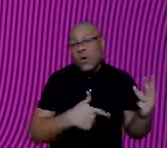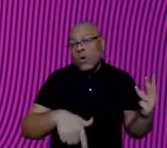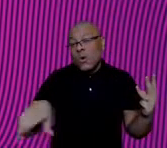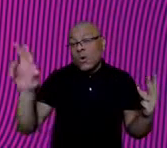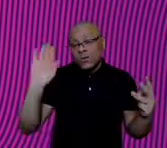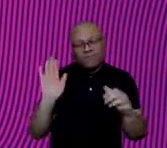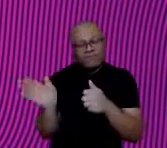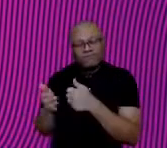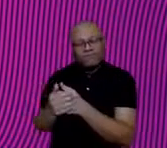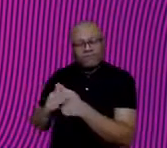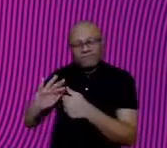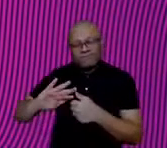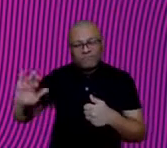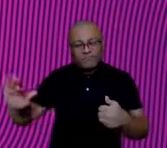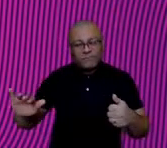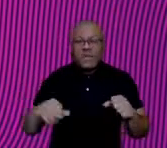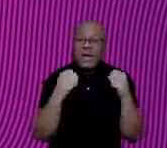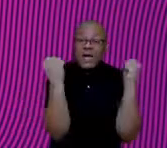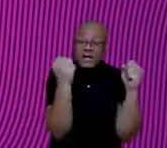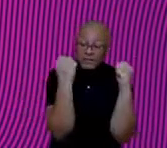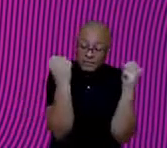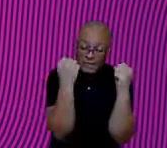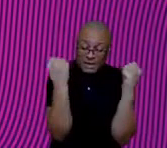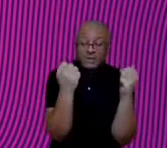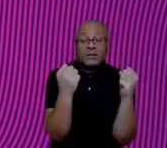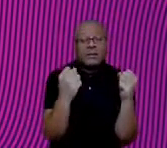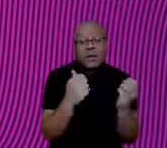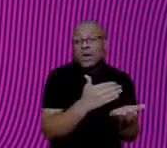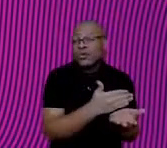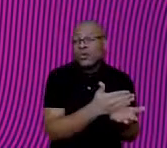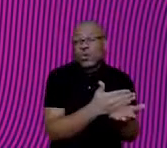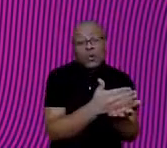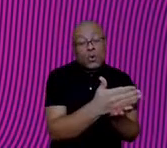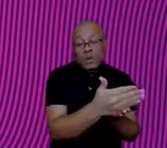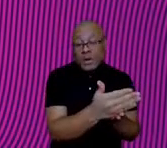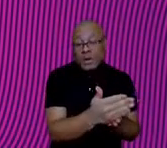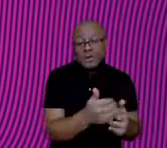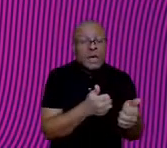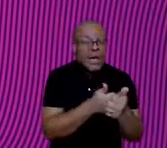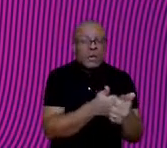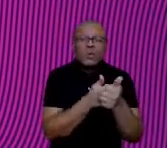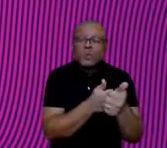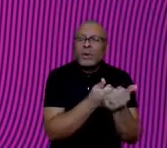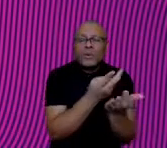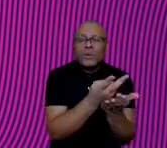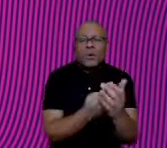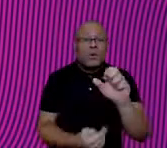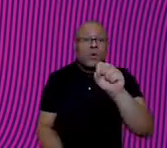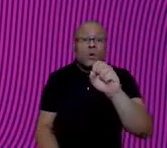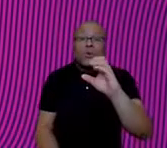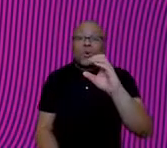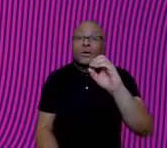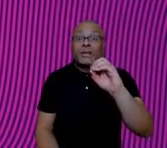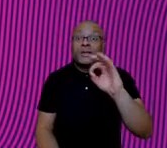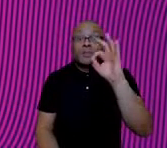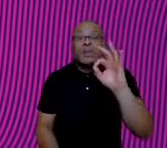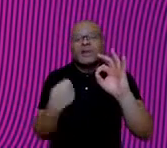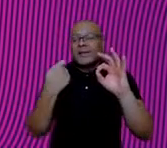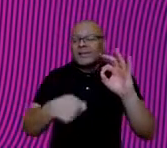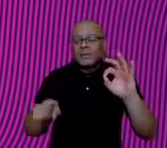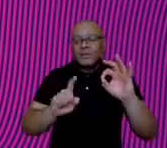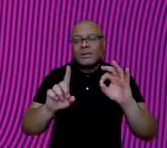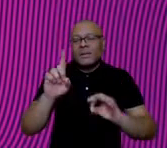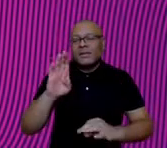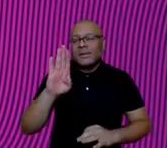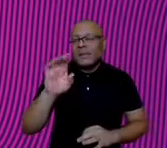Atividade física e medicação, geralmente desde o início, a gente segue esse paciente, 80% não vai precisar fazer DBS. Começou com 70 anos de